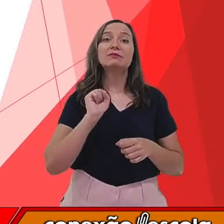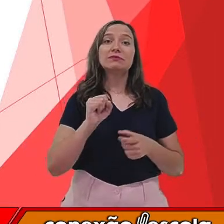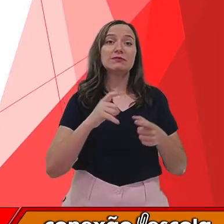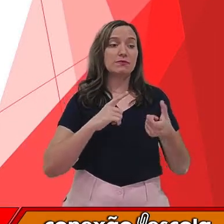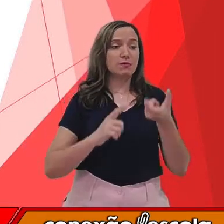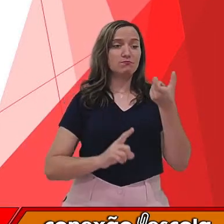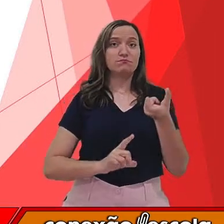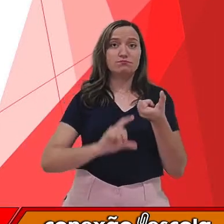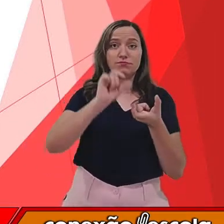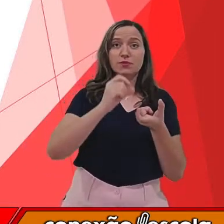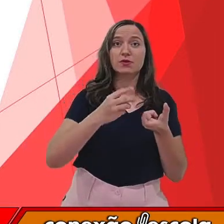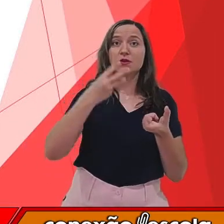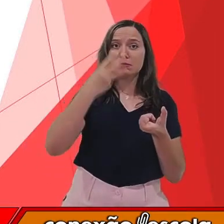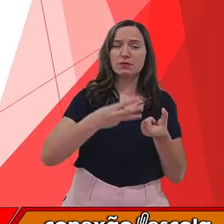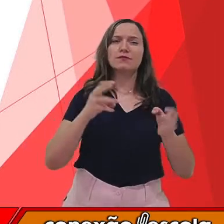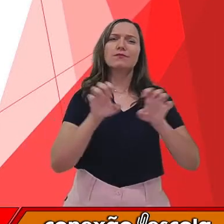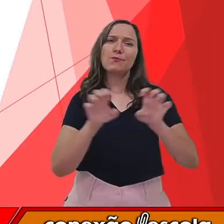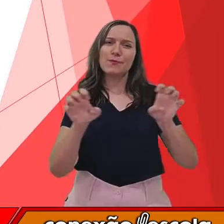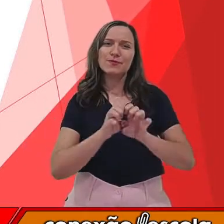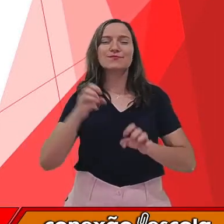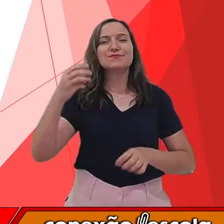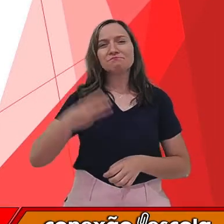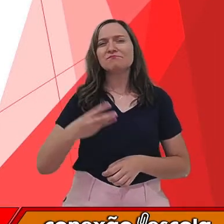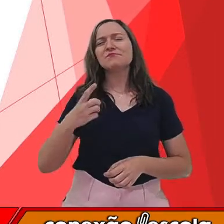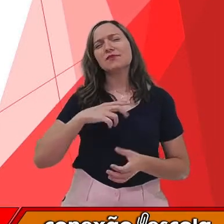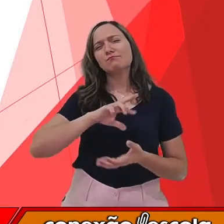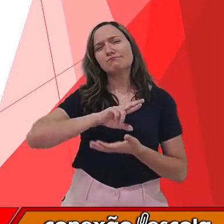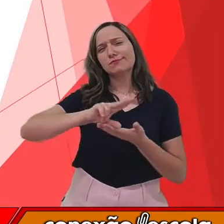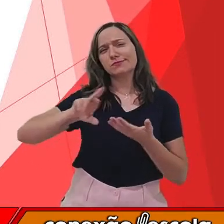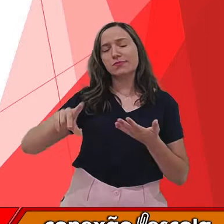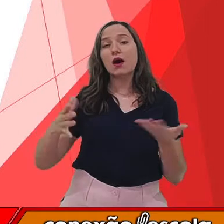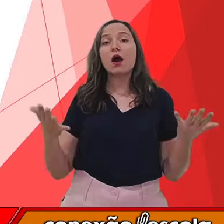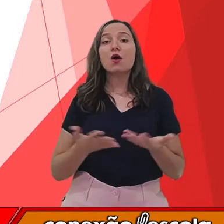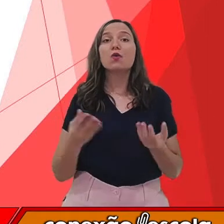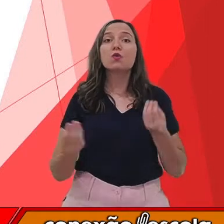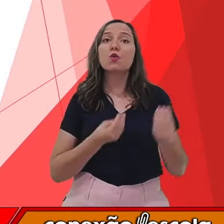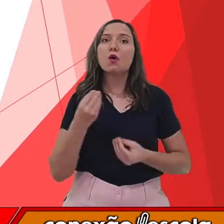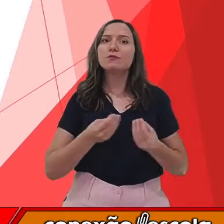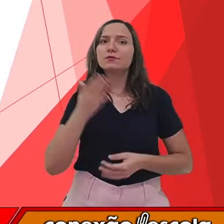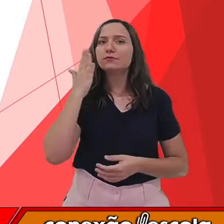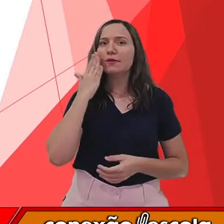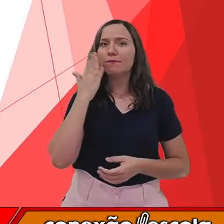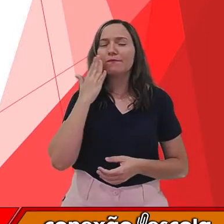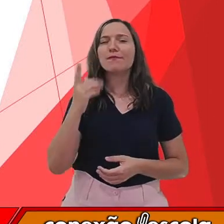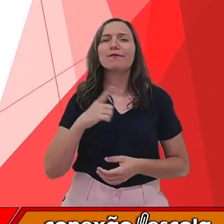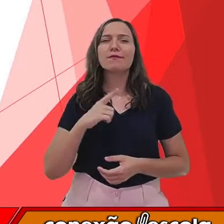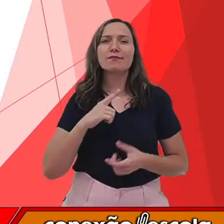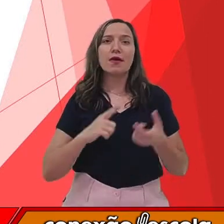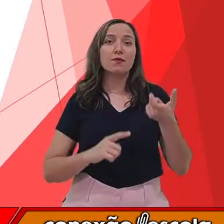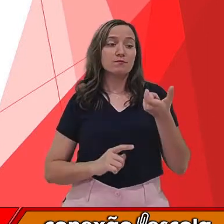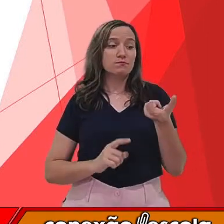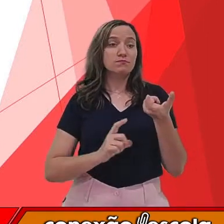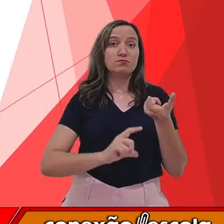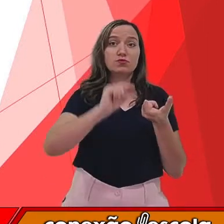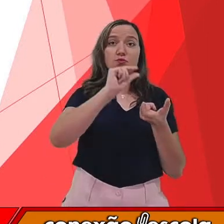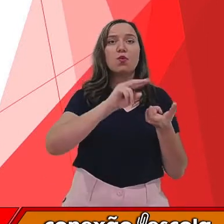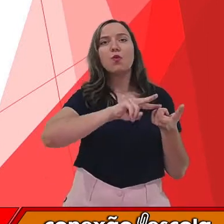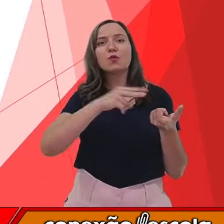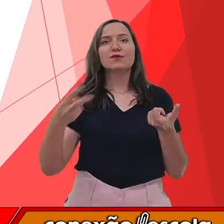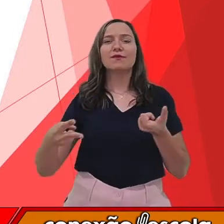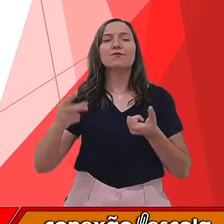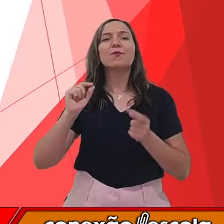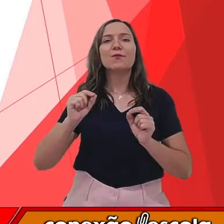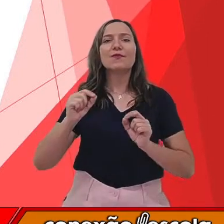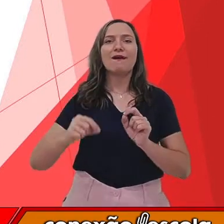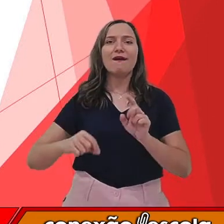aqui nós vamos resolver esse problema por operação inversa o contrário de potência é raiz então eu vou